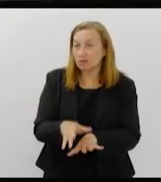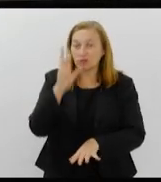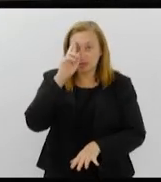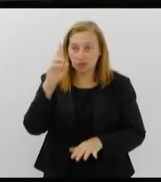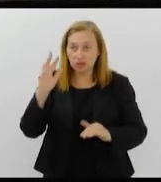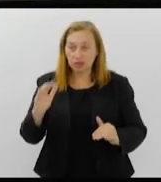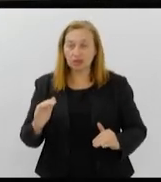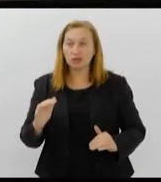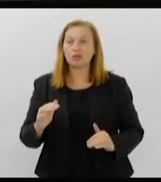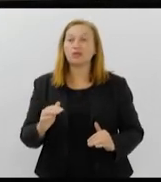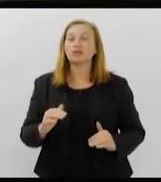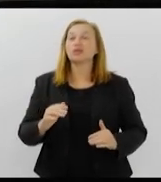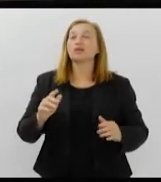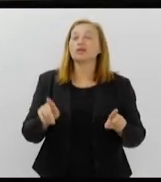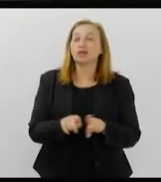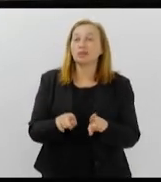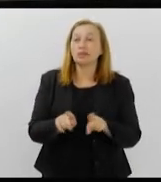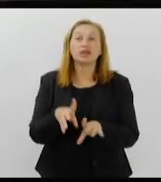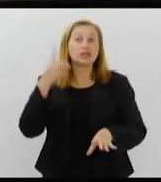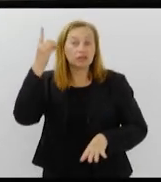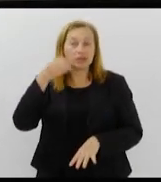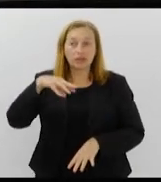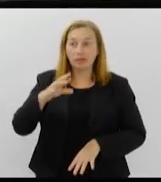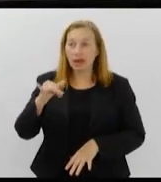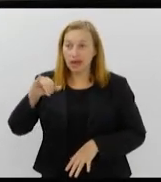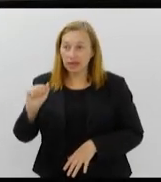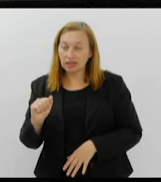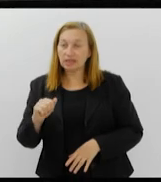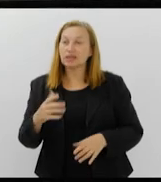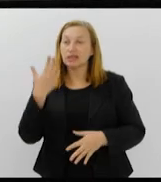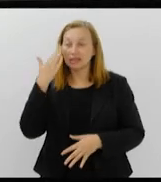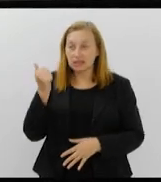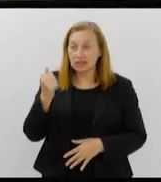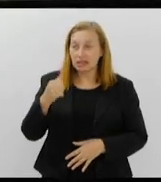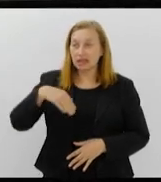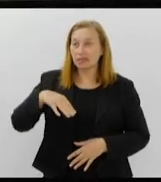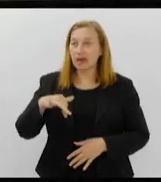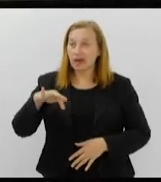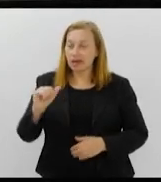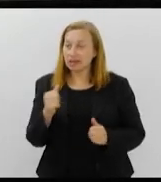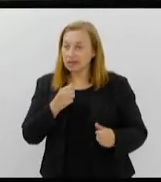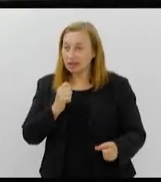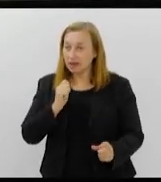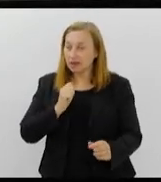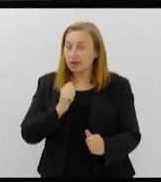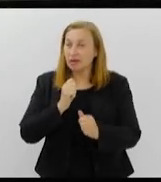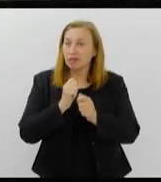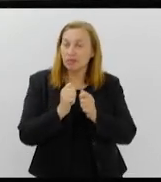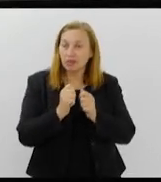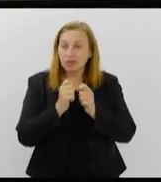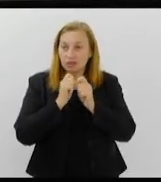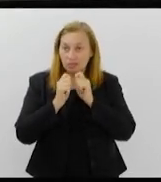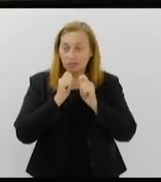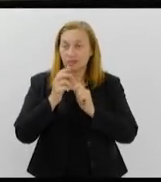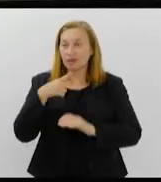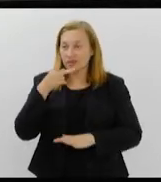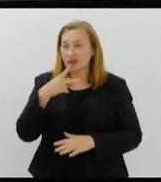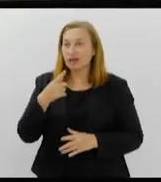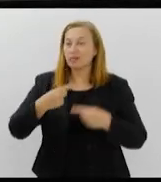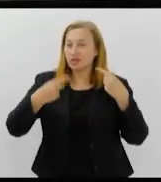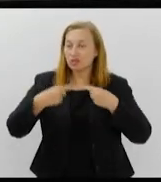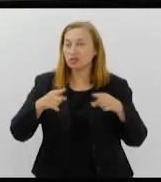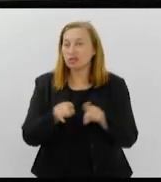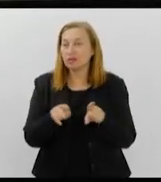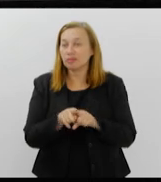a deputada Marina também no projeto como coautoria, porque sei que Marina se aproximou do microfone, vou concluir para deixar Vossa Excelência debater